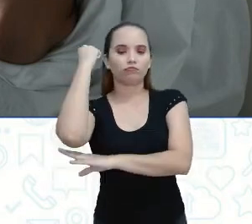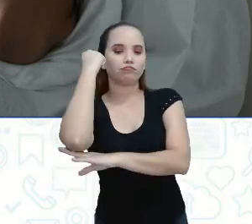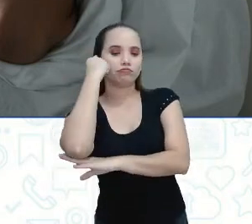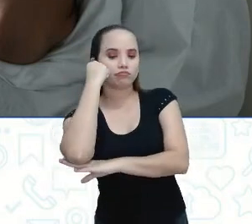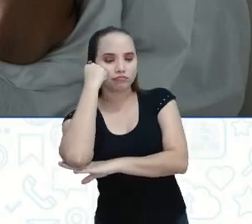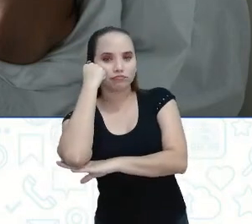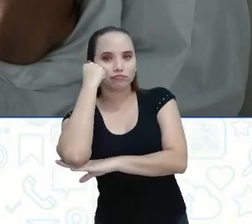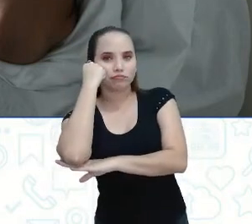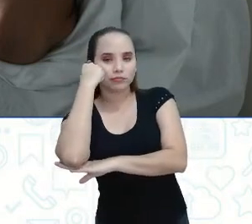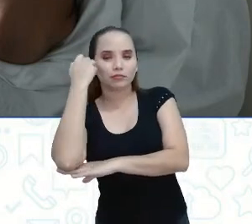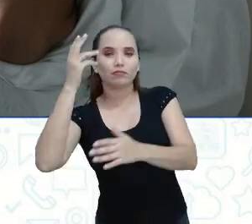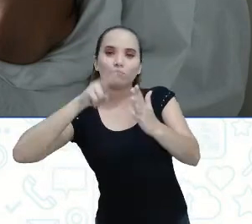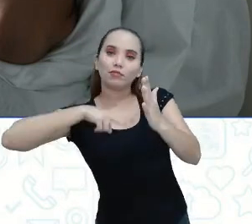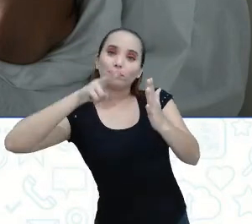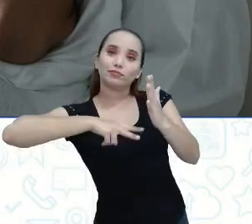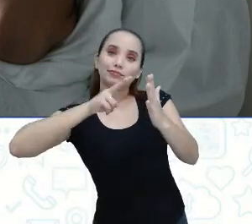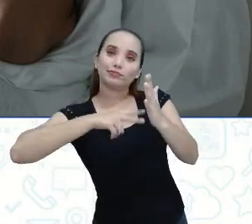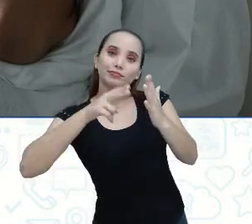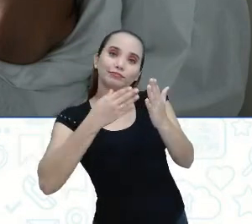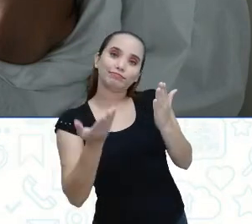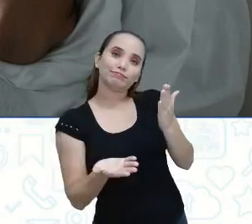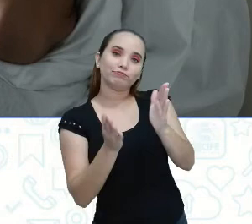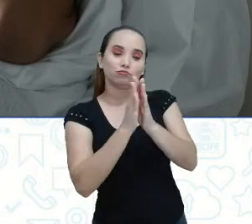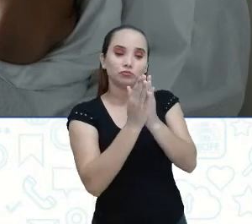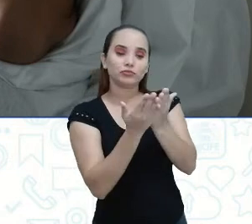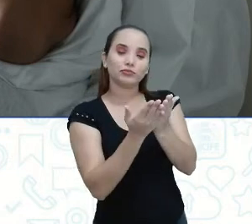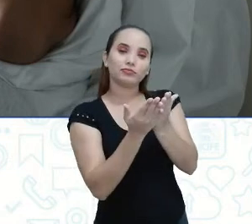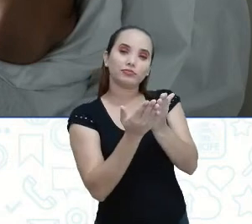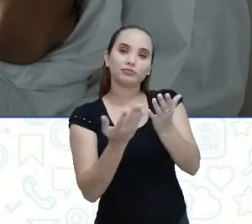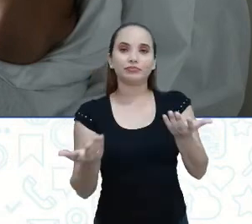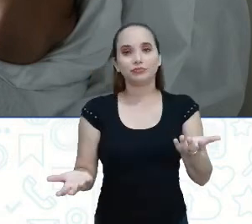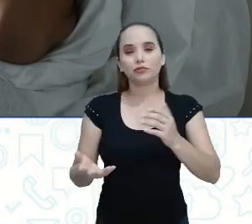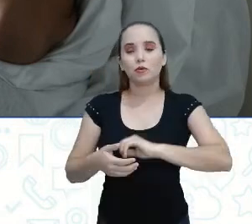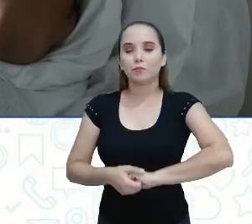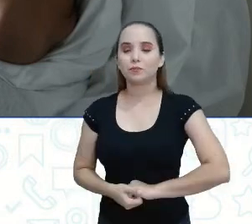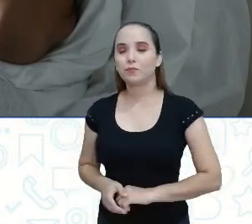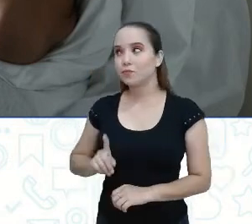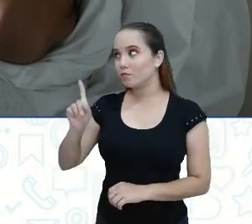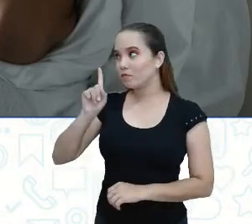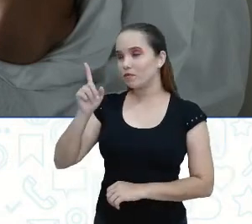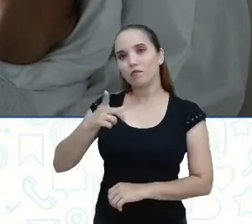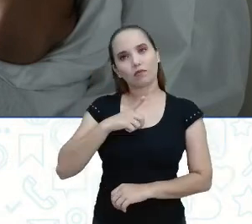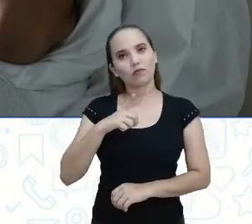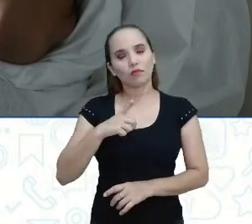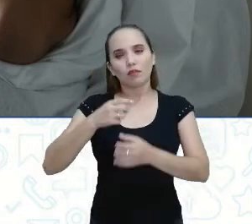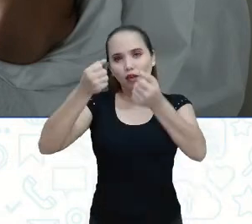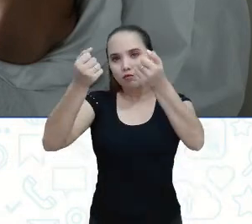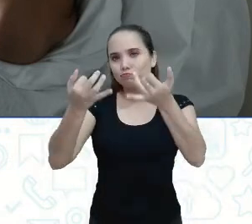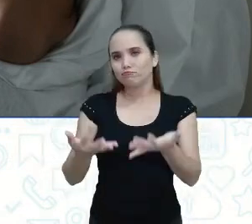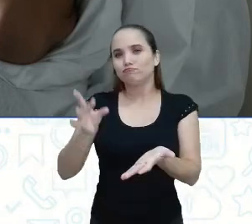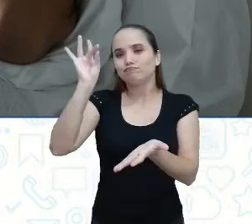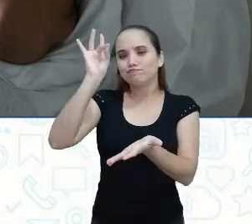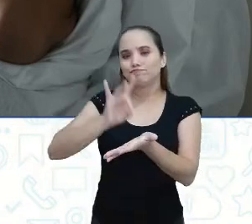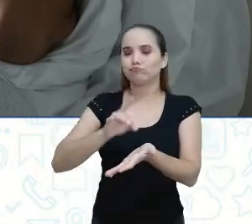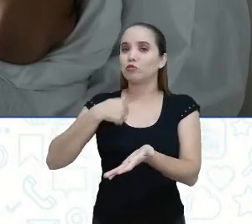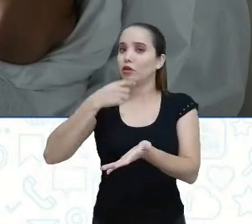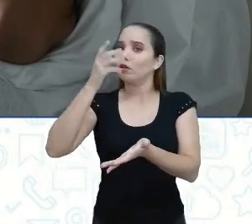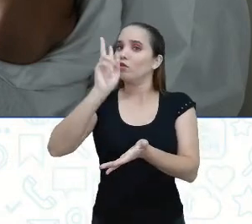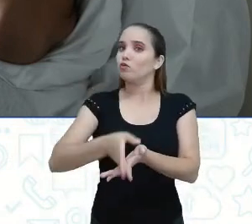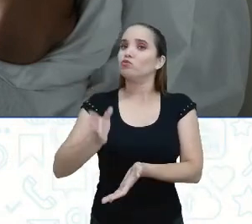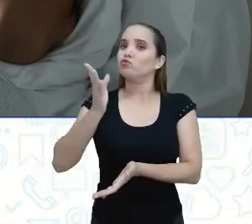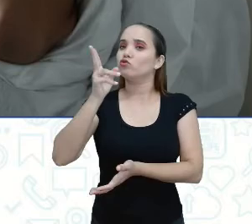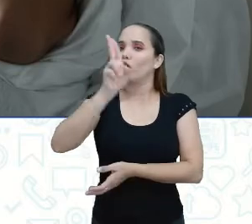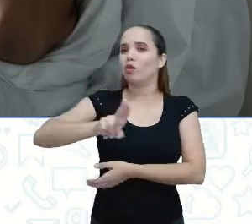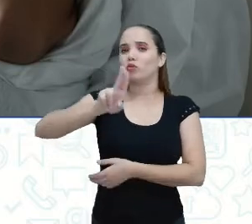um livro, não é isso? Então, aqui a gente tem exatamente a imagem que eu usei para